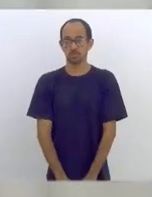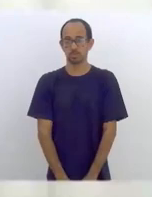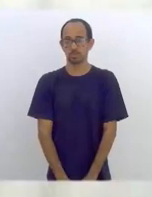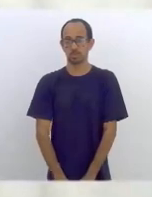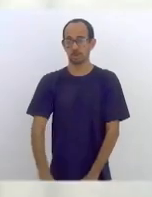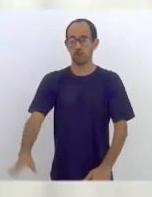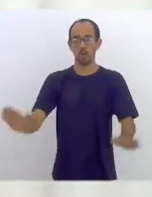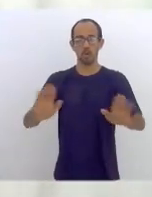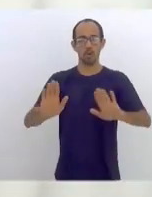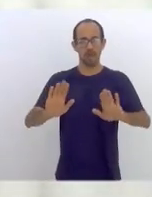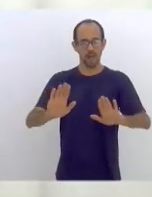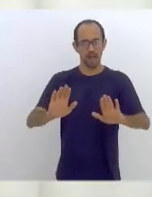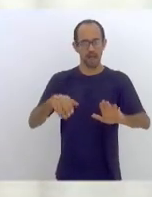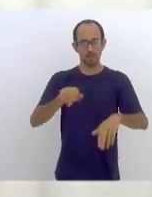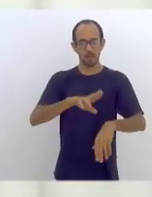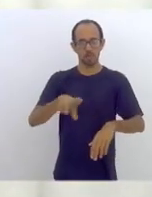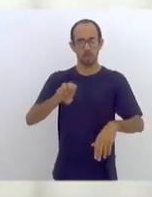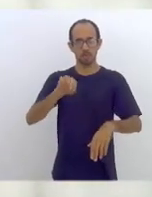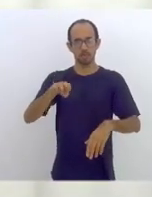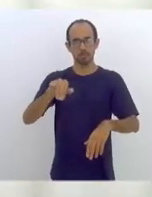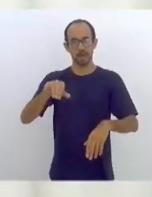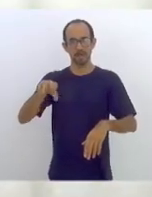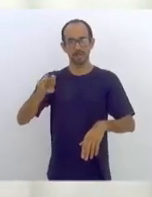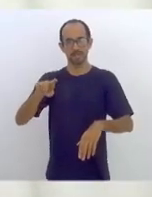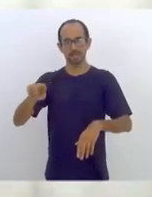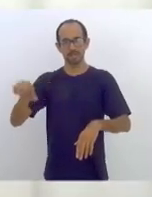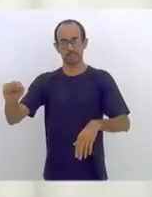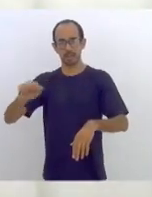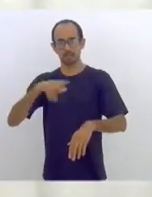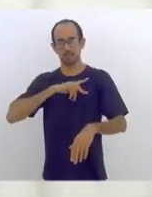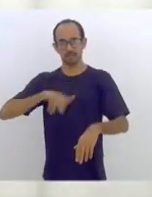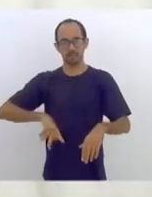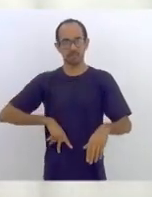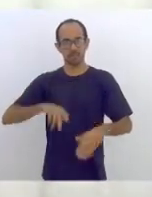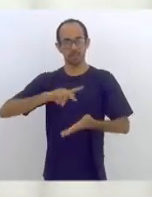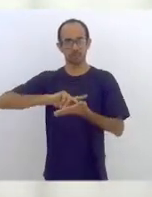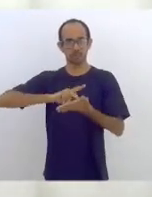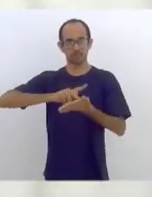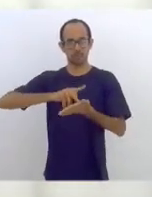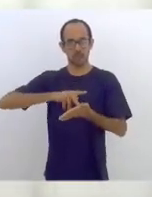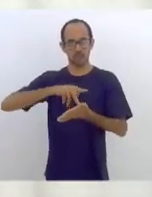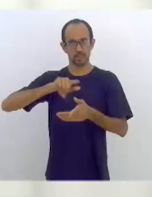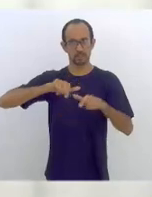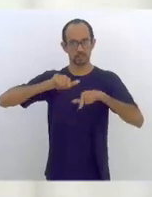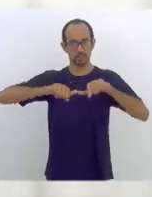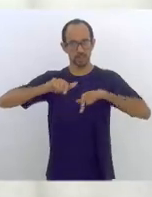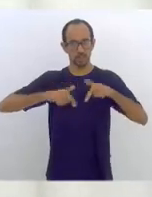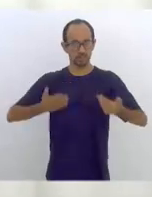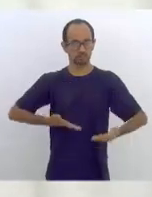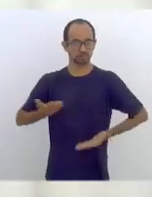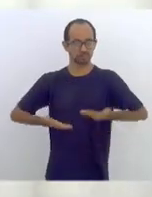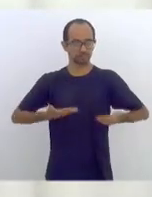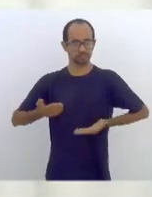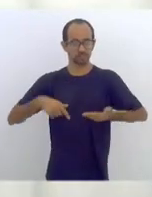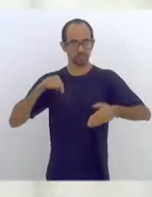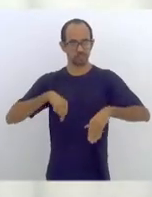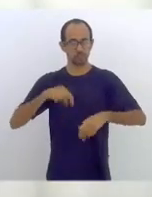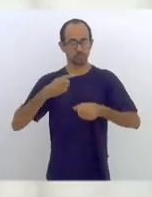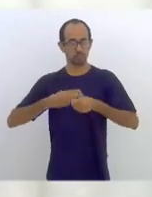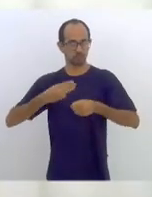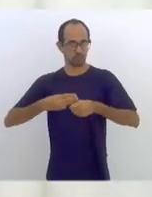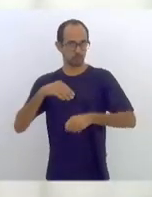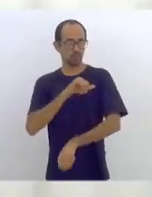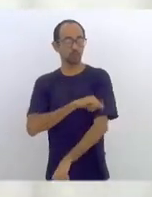Olá, meu nome é Maria Isabel Monteiro, presidenta do Sindicato das Trabalhadoras Domésticas aqui do município do Rio